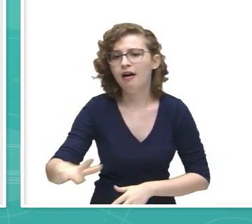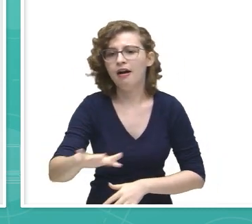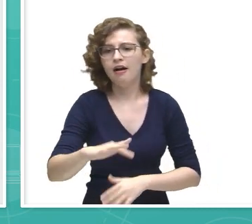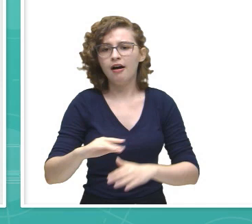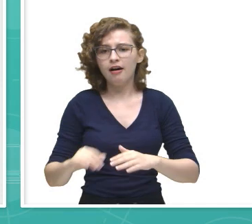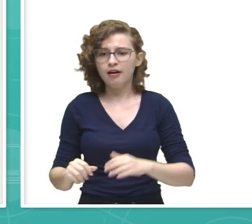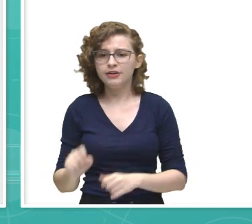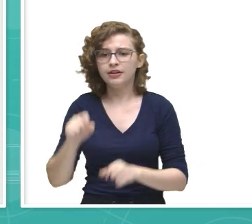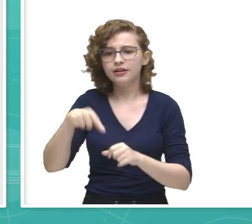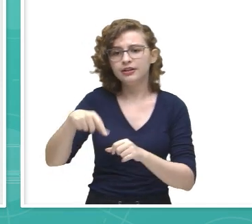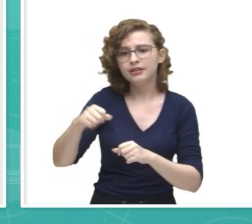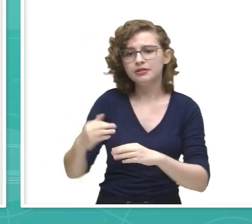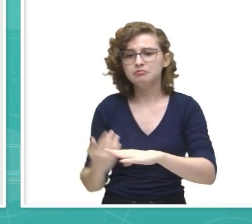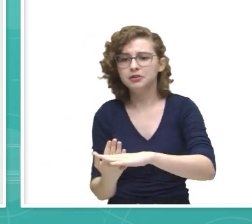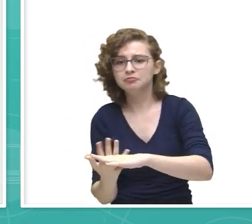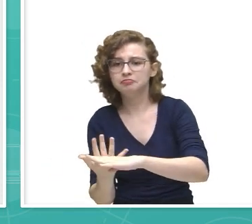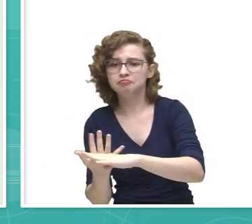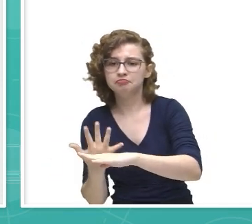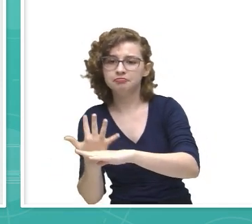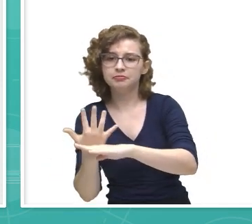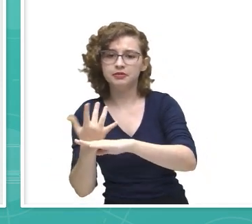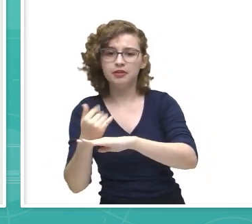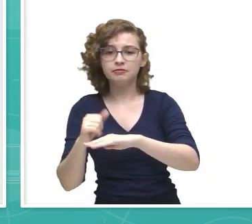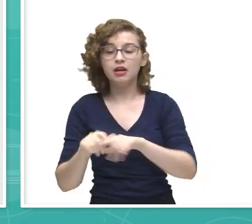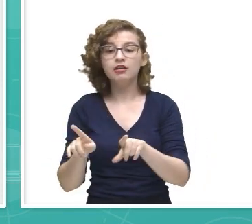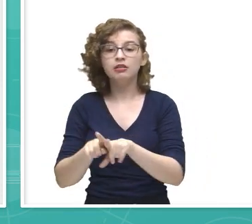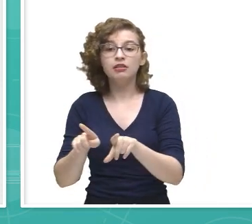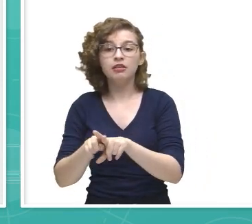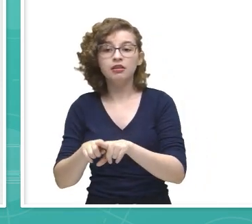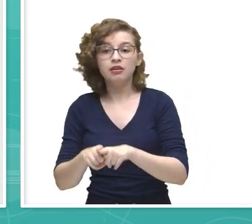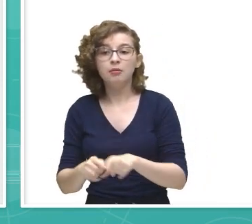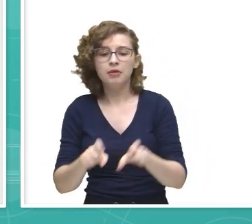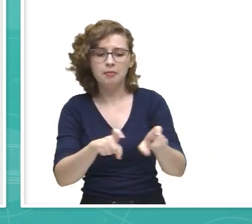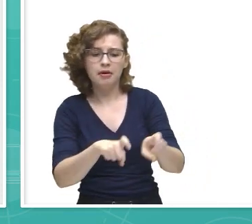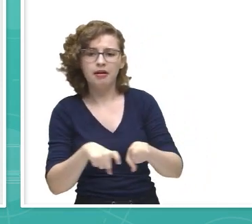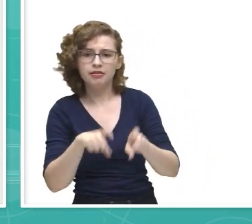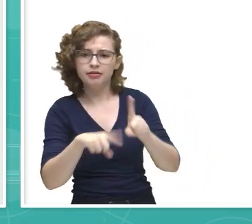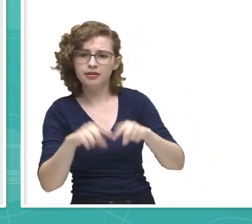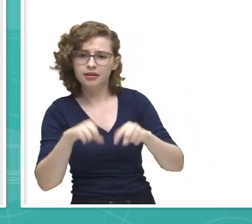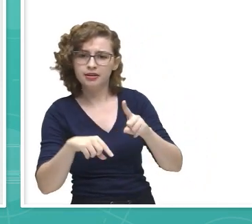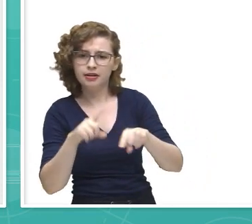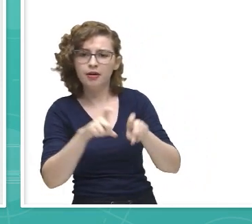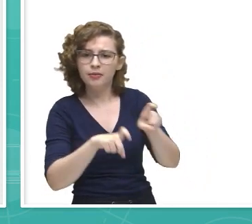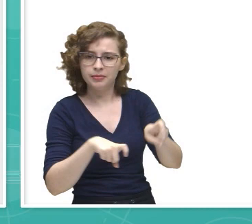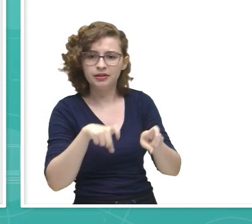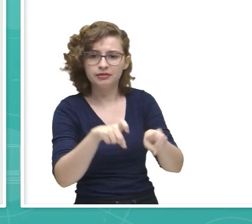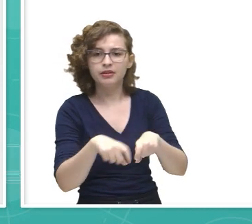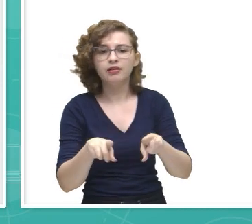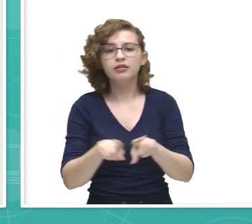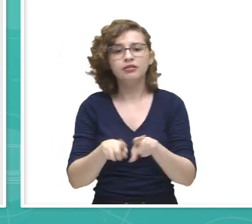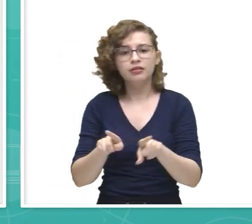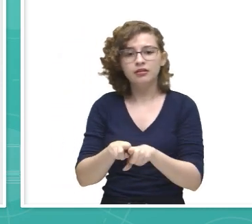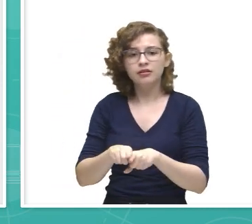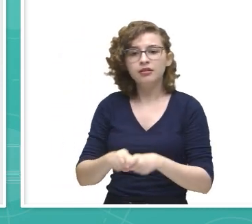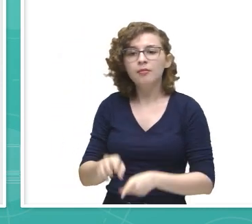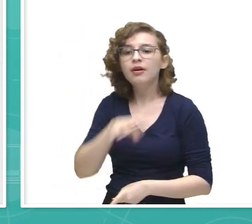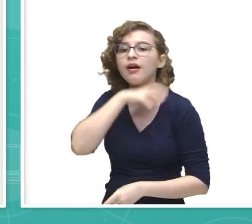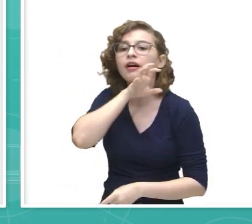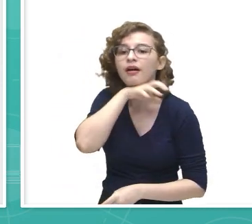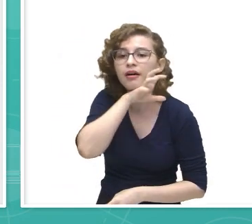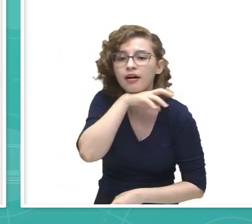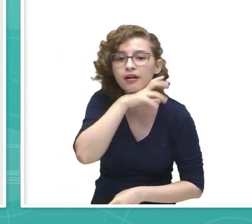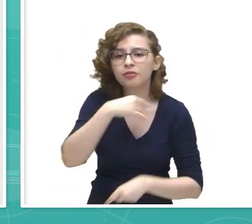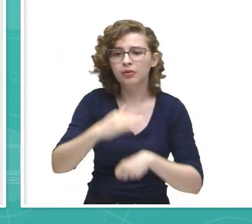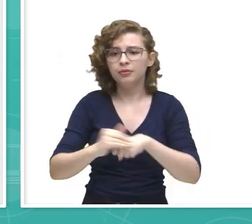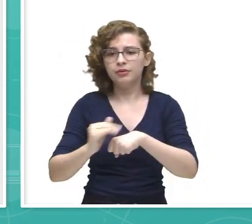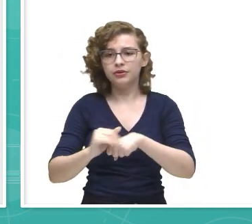instrumentos agrícolas e animais para domesticar e criar. Martim Afonso de Souza veio com a finalidade de iniciar a colonização de